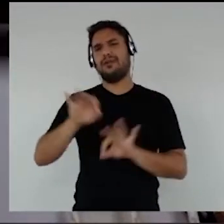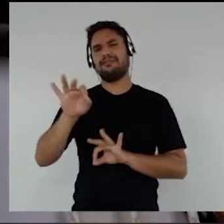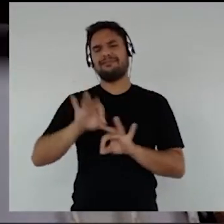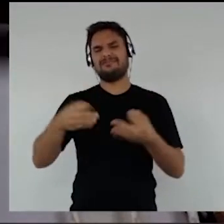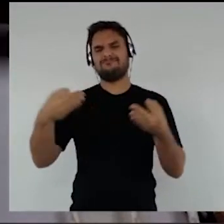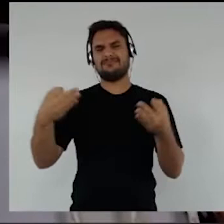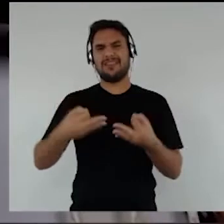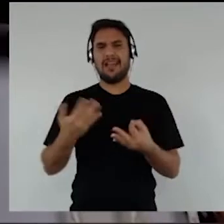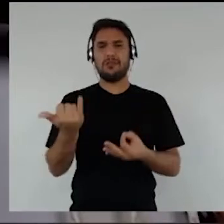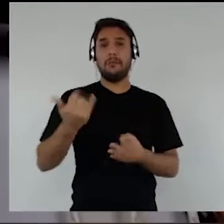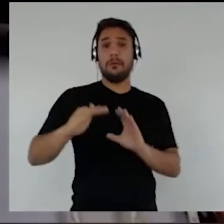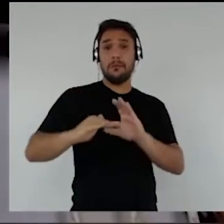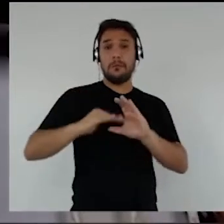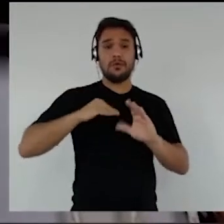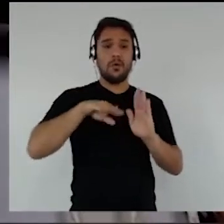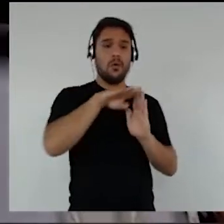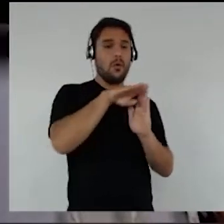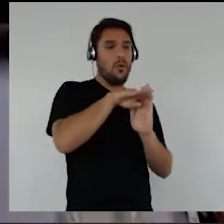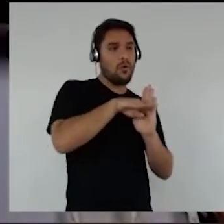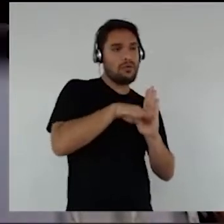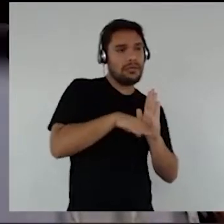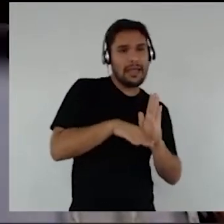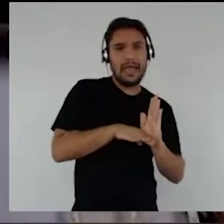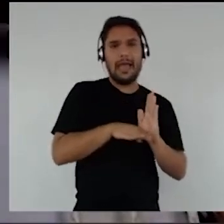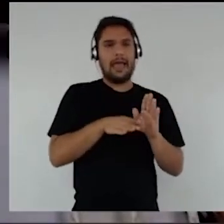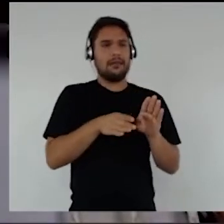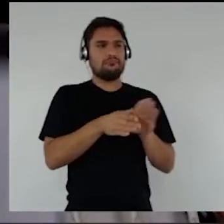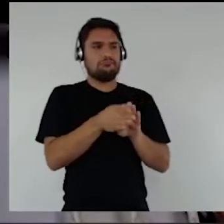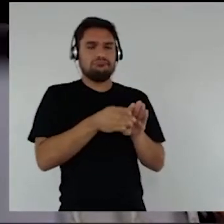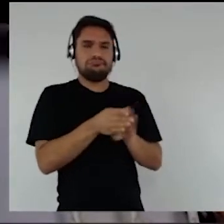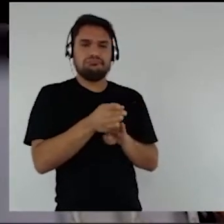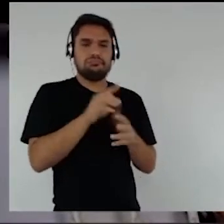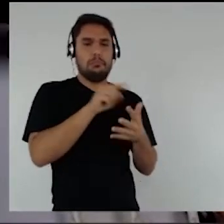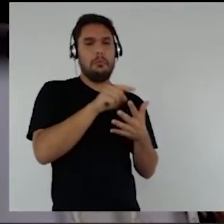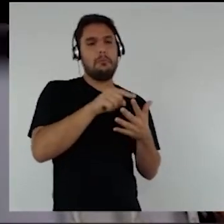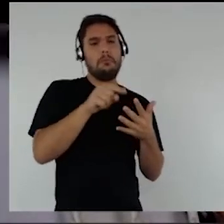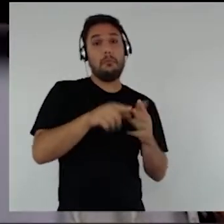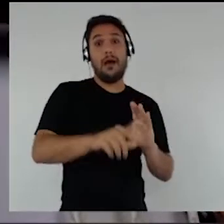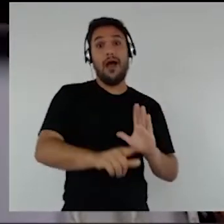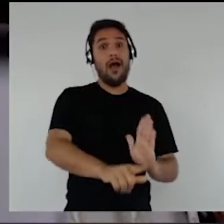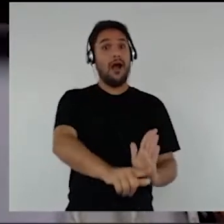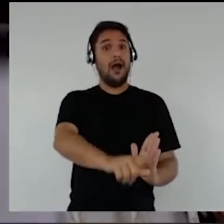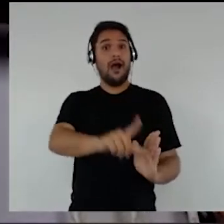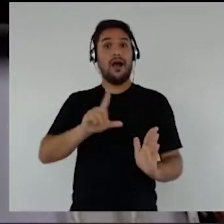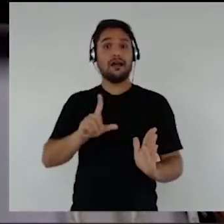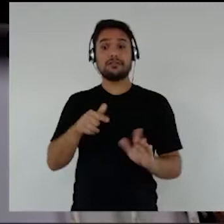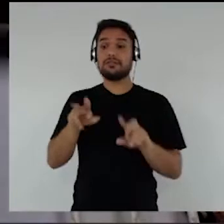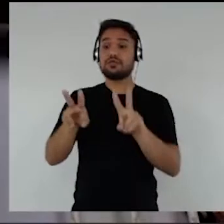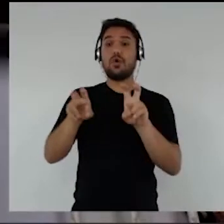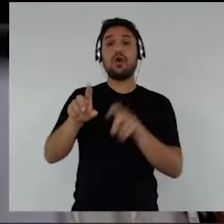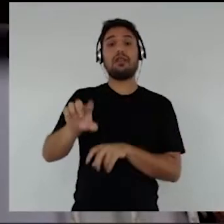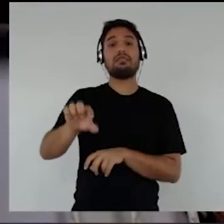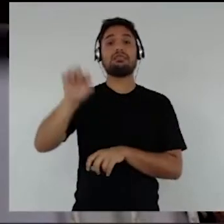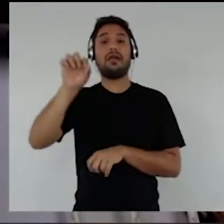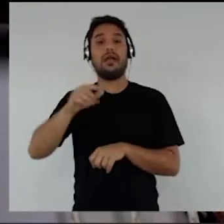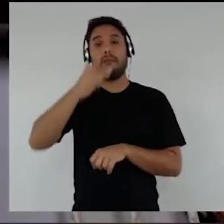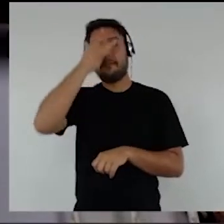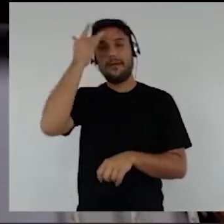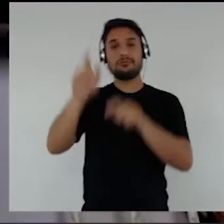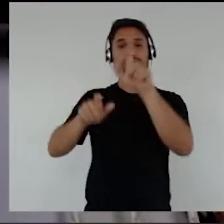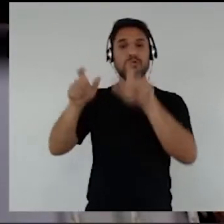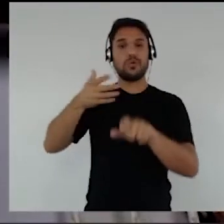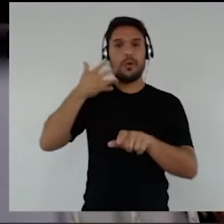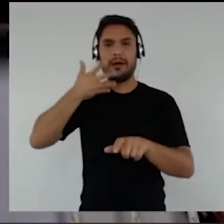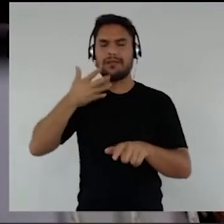mandaram roteiro, mandaram tutorial, isso com uma antecedência incrível, a escolha da temática, dos palestrantes. Então, eu queria